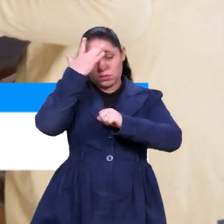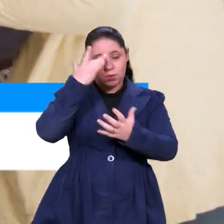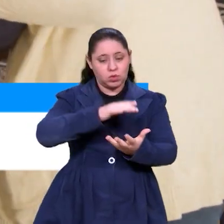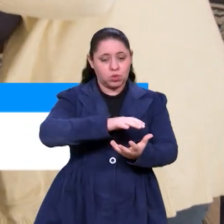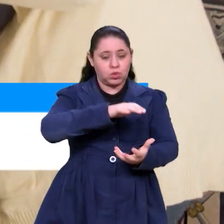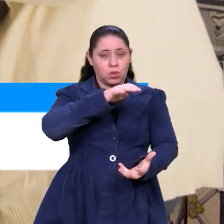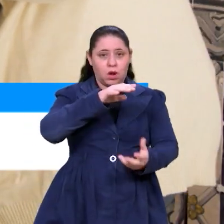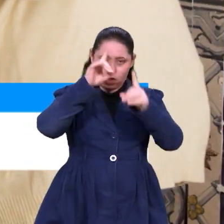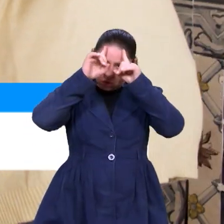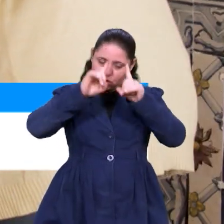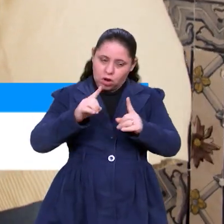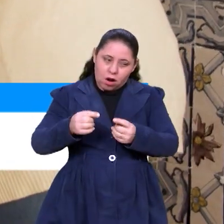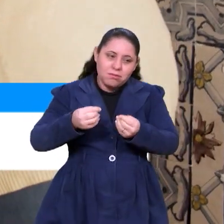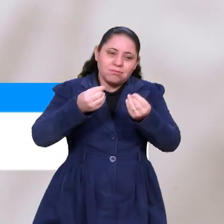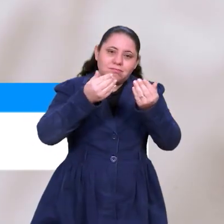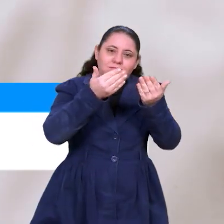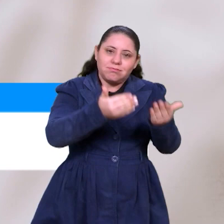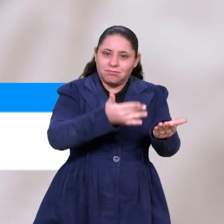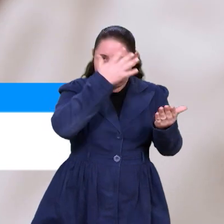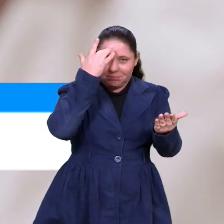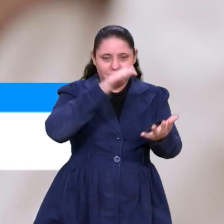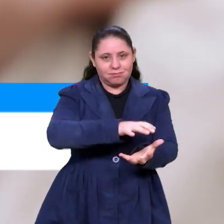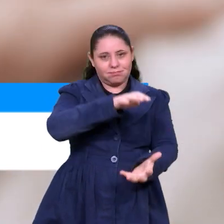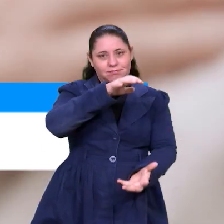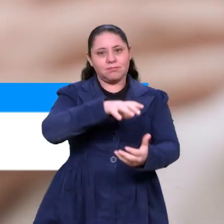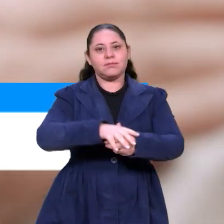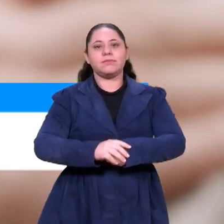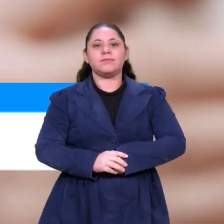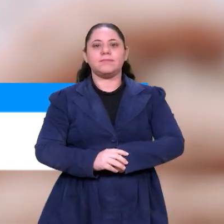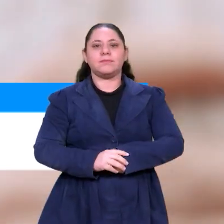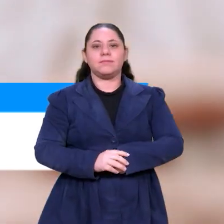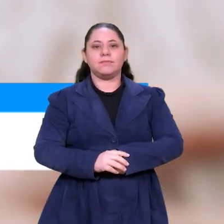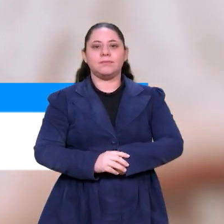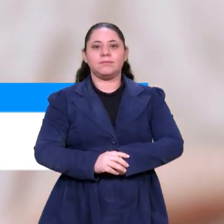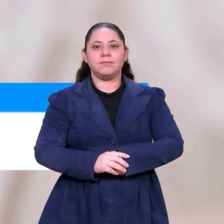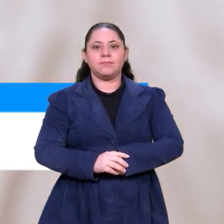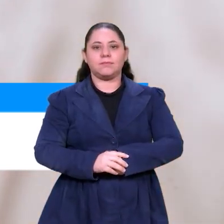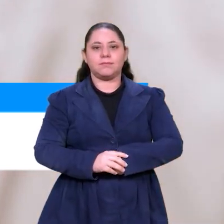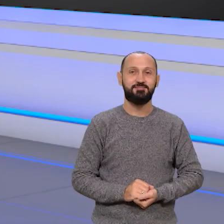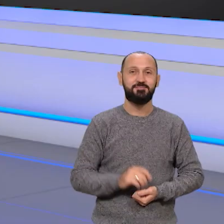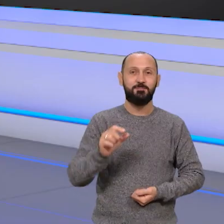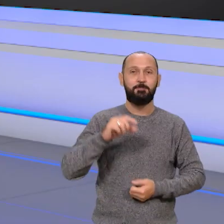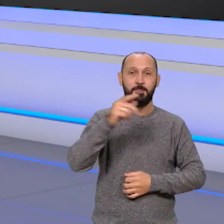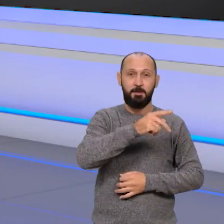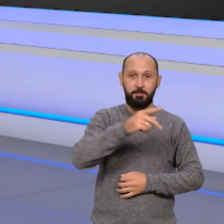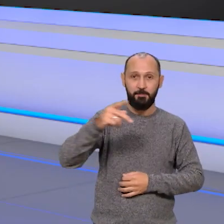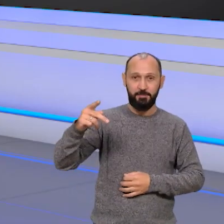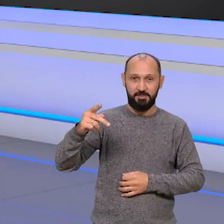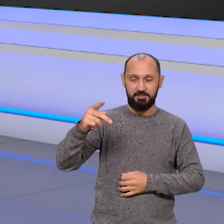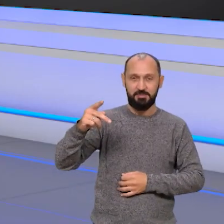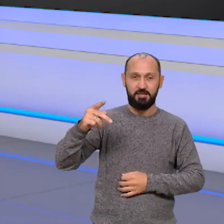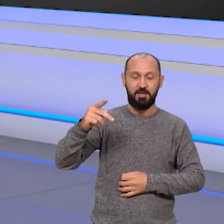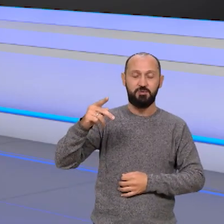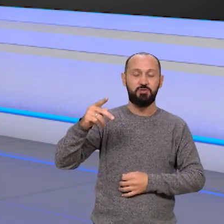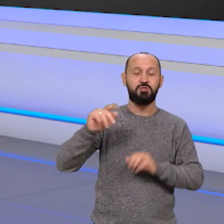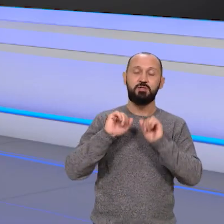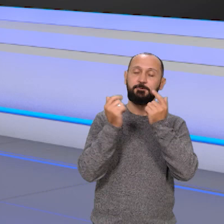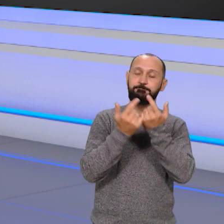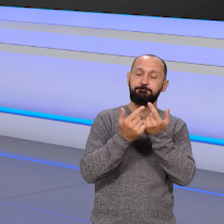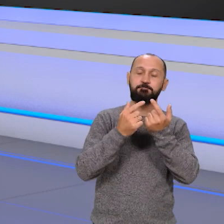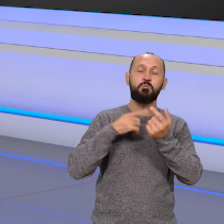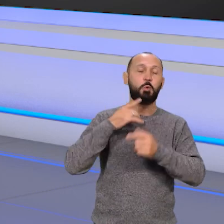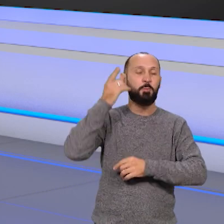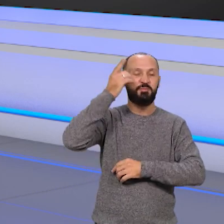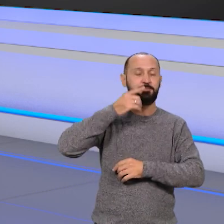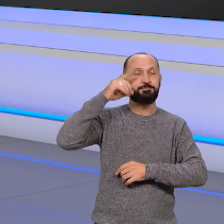essa protegem o idoso e dá dignidade à pessoa idosa. O presidente da Alemes, deputado